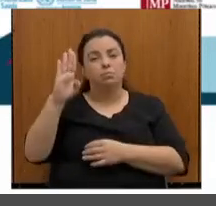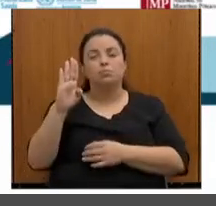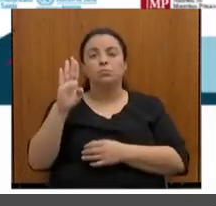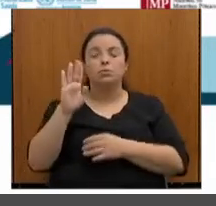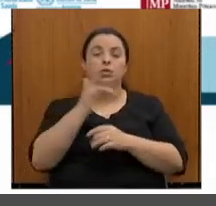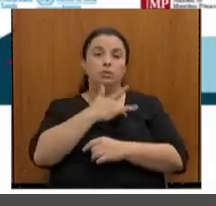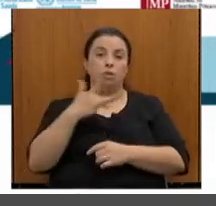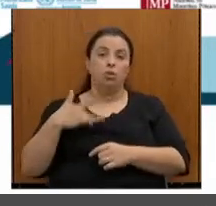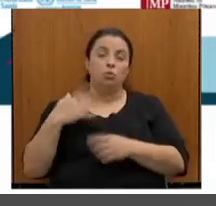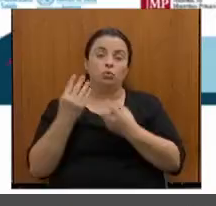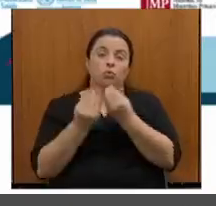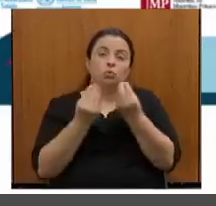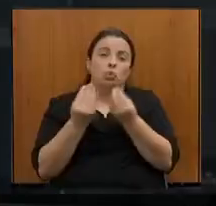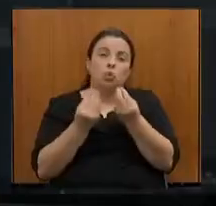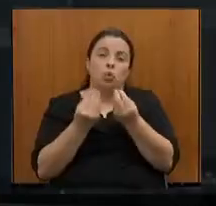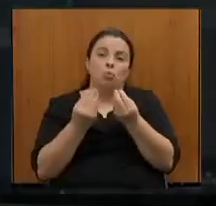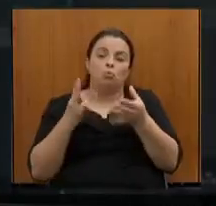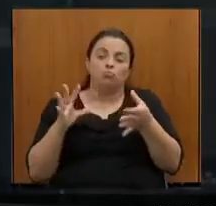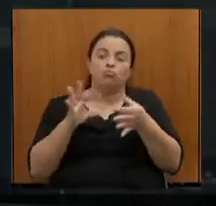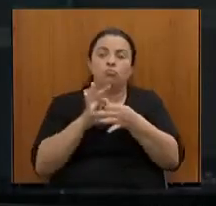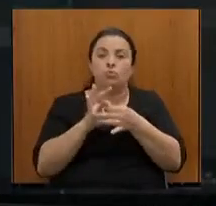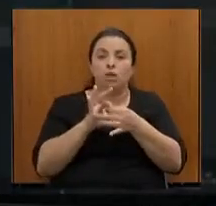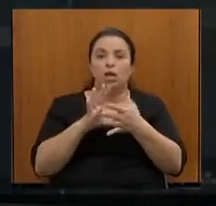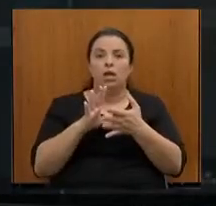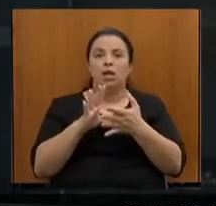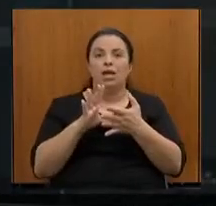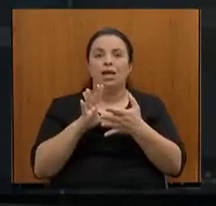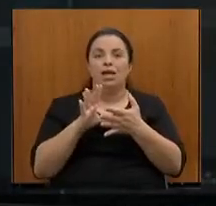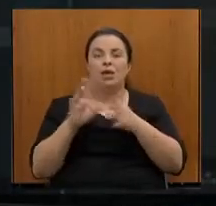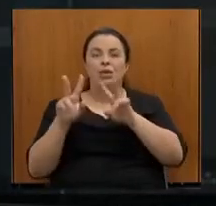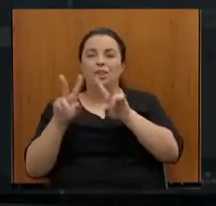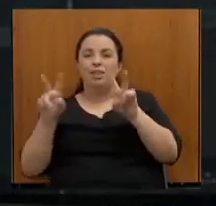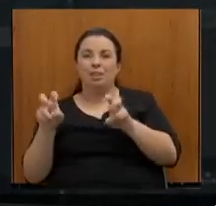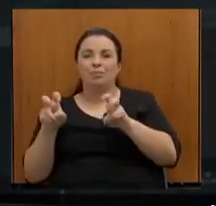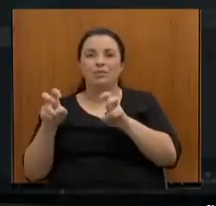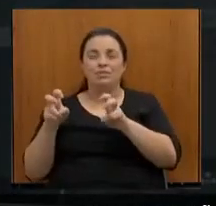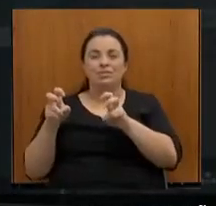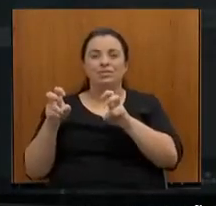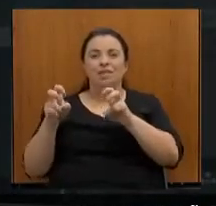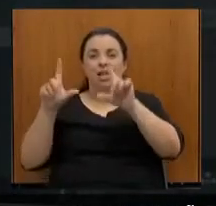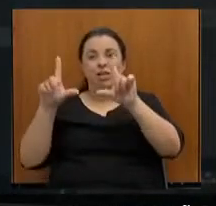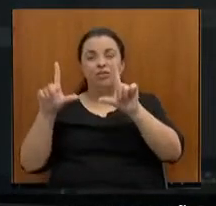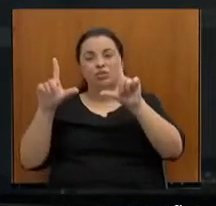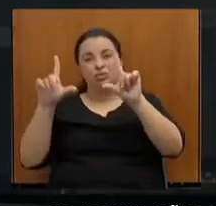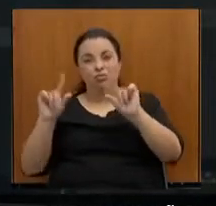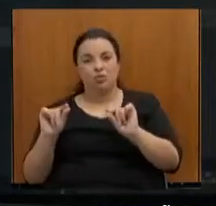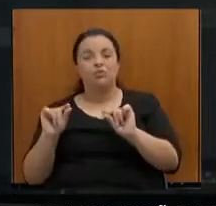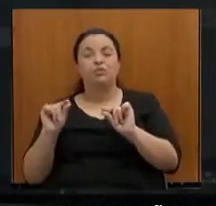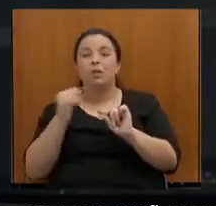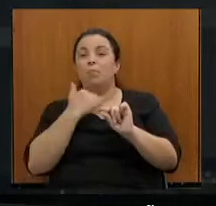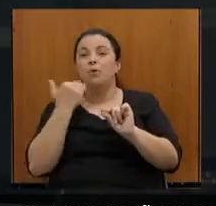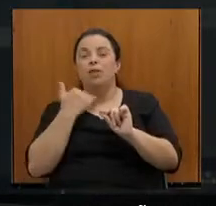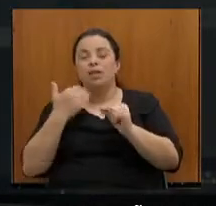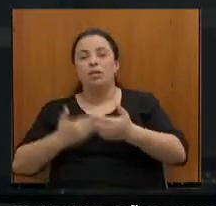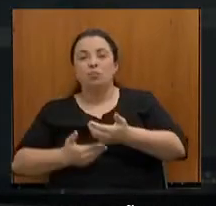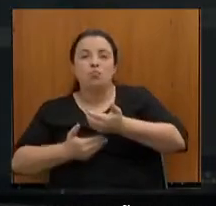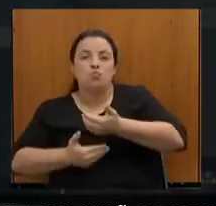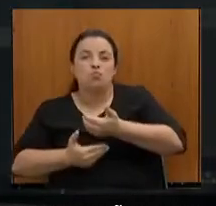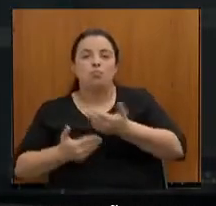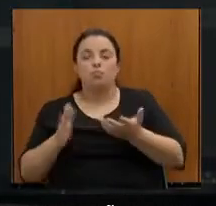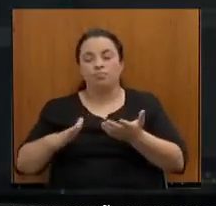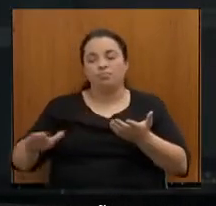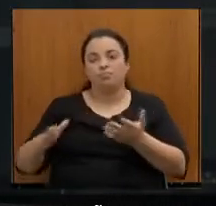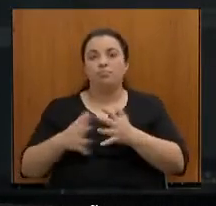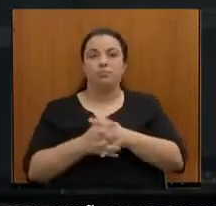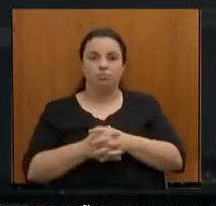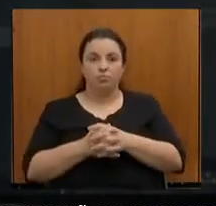se acoplar ao tema do enfrentamento à mortalidade materno-infantil. O Ministério Público foi convidado para compor